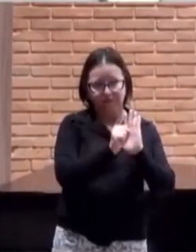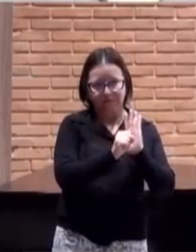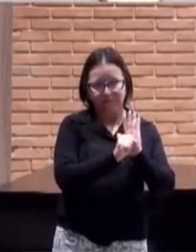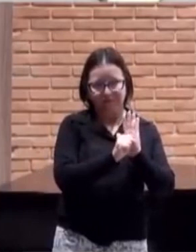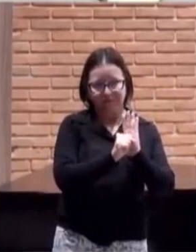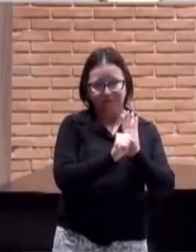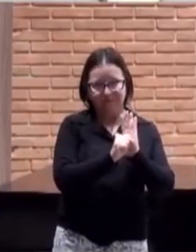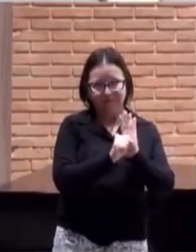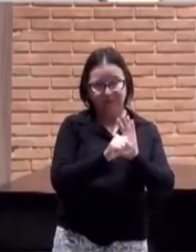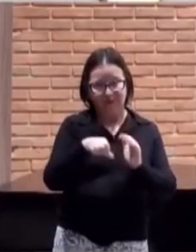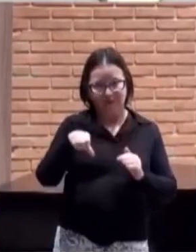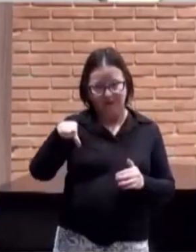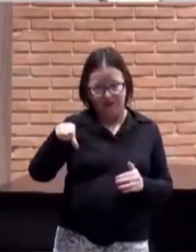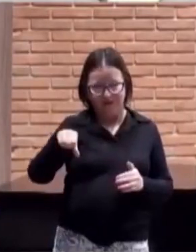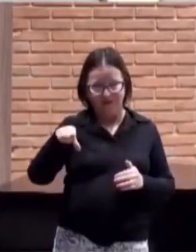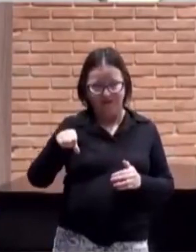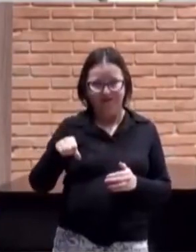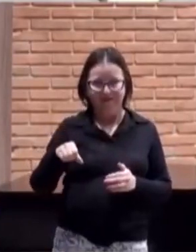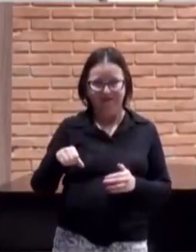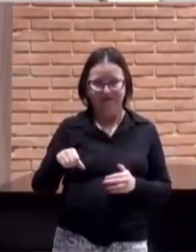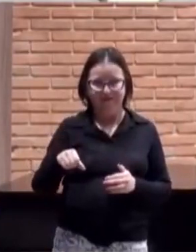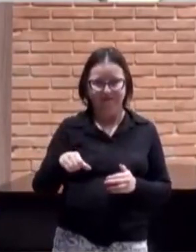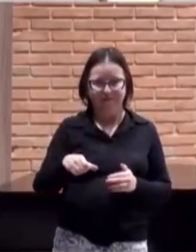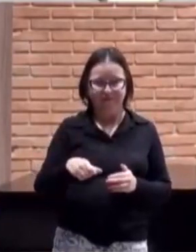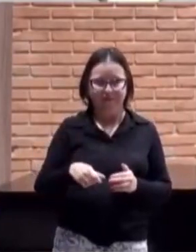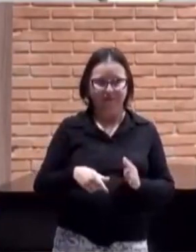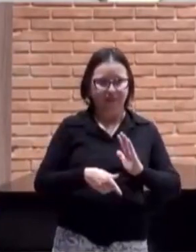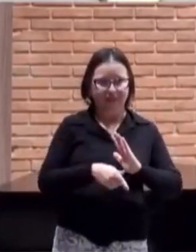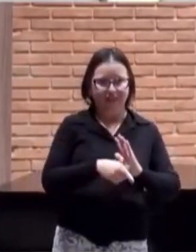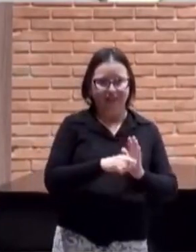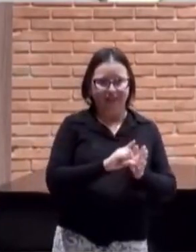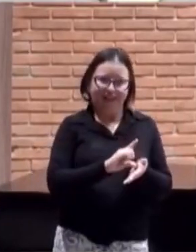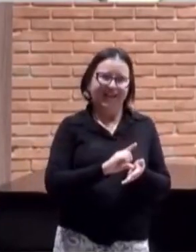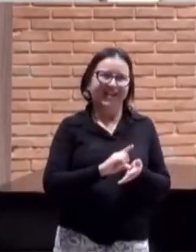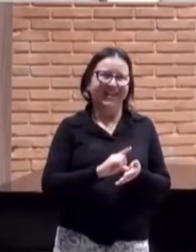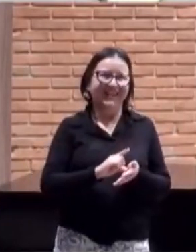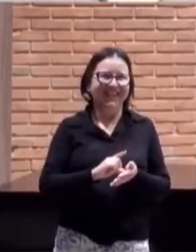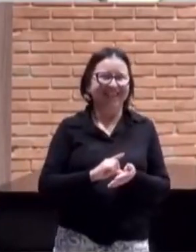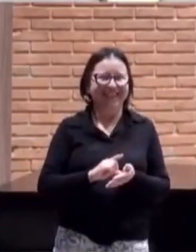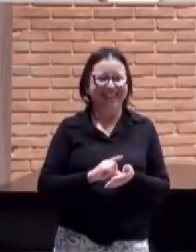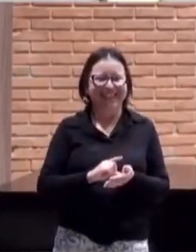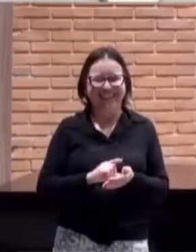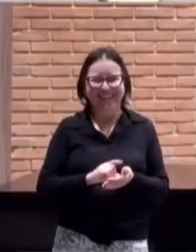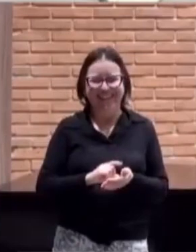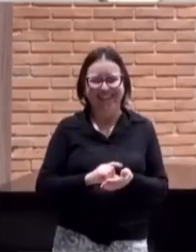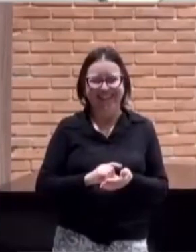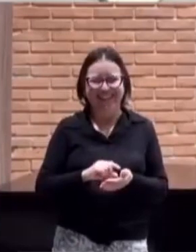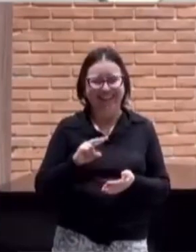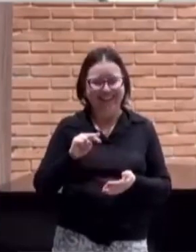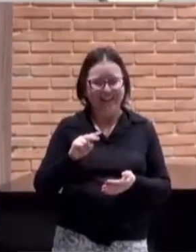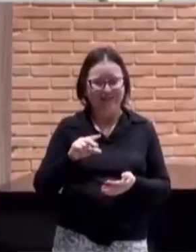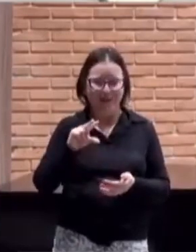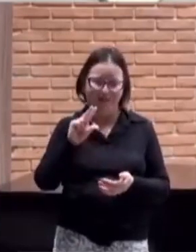E antes era como cantiga de grilo. Você sabe como é a cantiga de